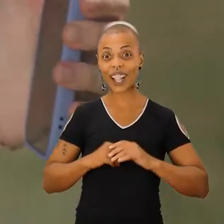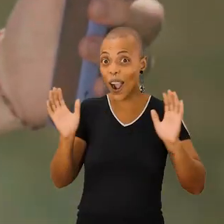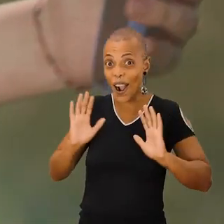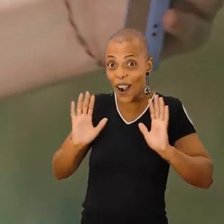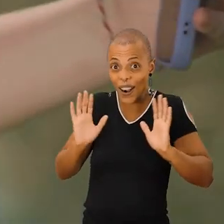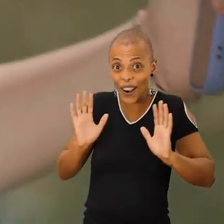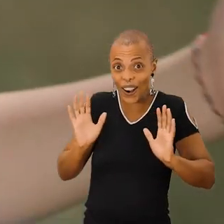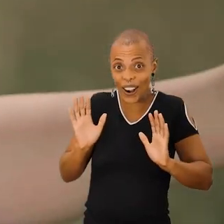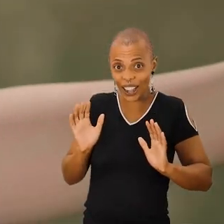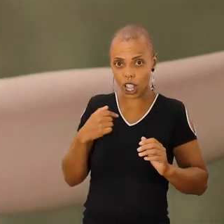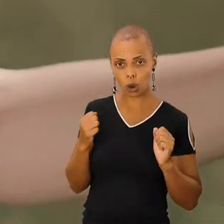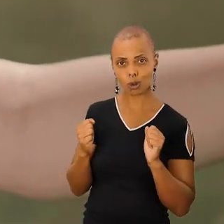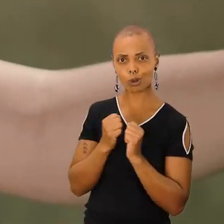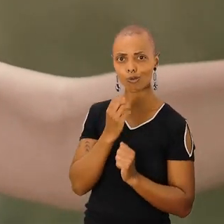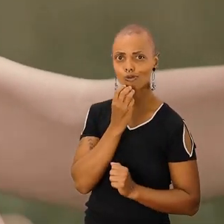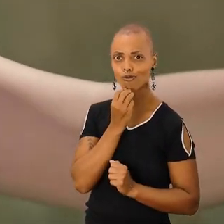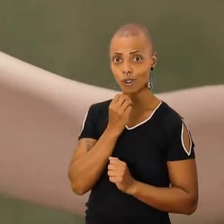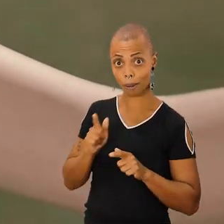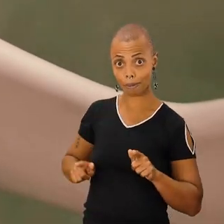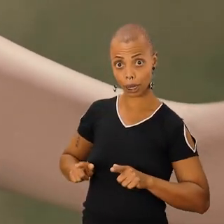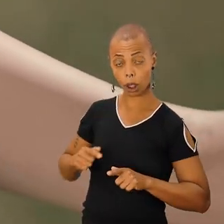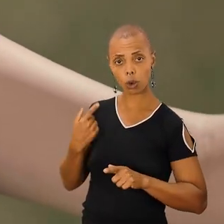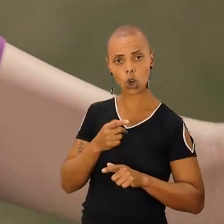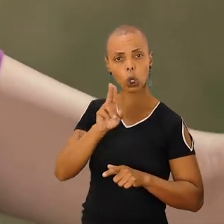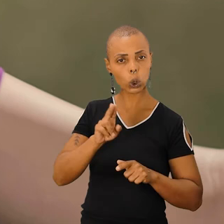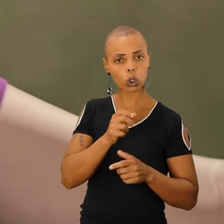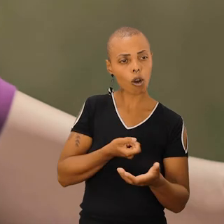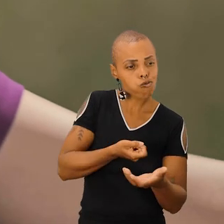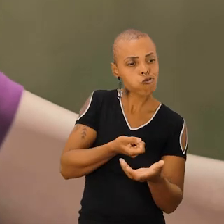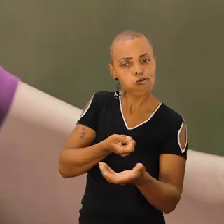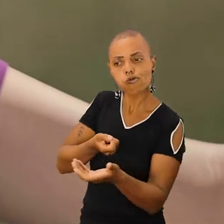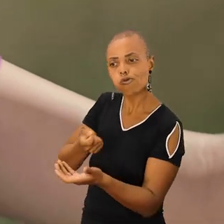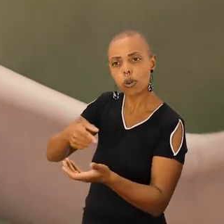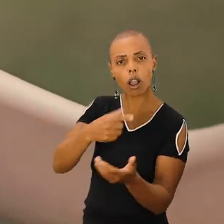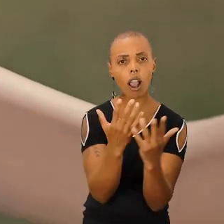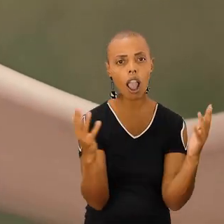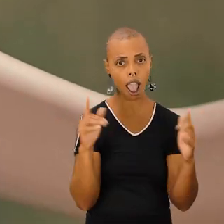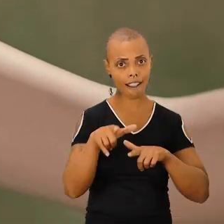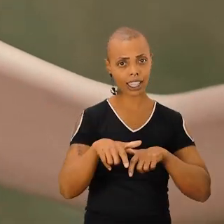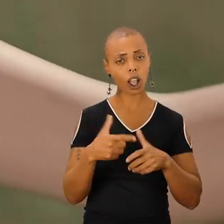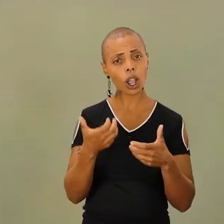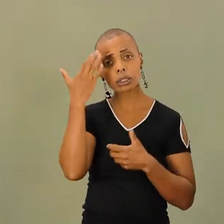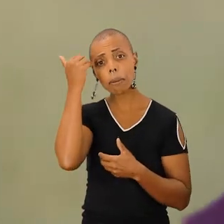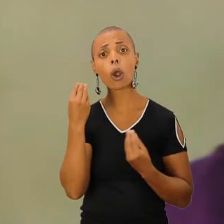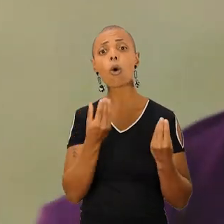Oi! Eu tô aqui com meu primo. A gente tá fazendo a aplicação dos defensivos aqui na nossa fazenda. E eu queria saber,